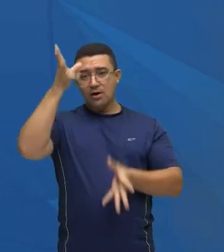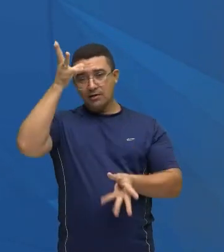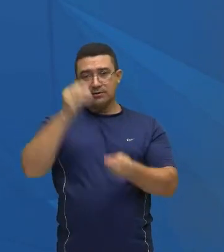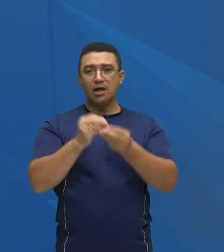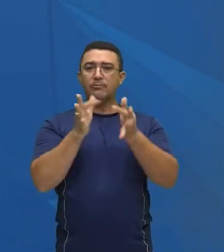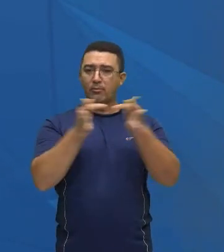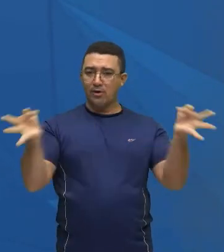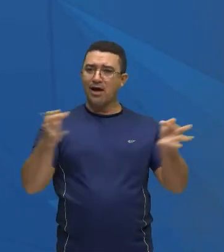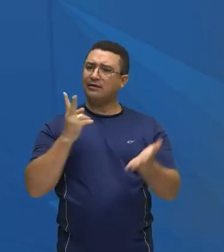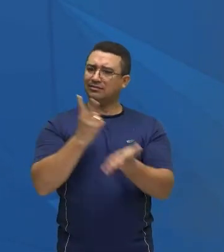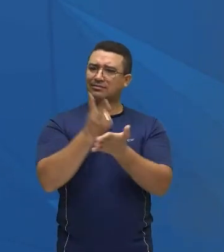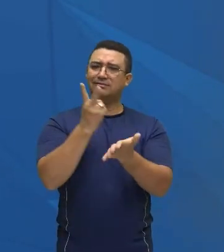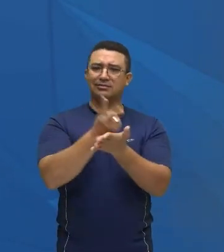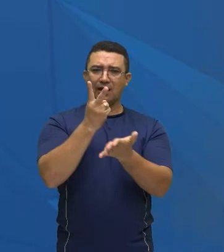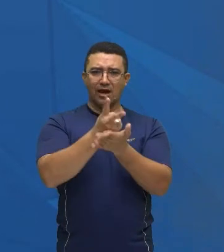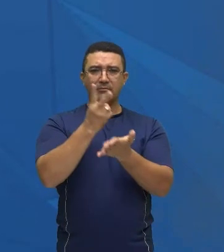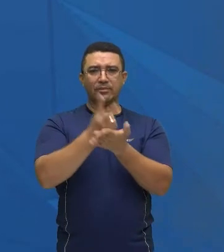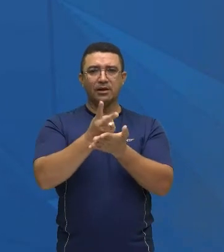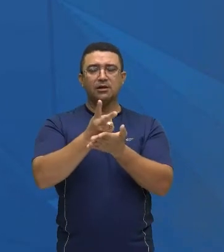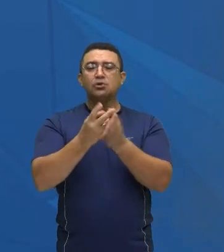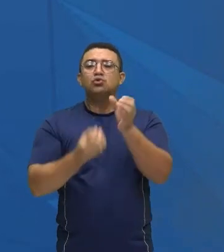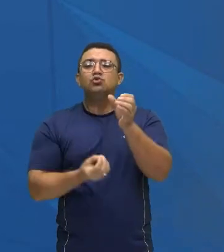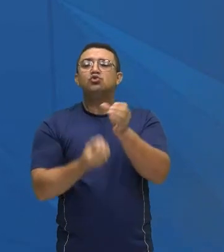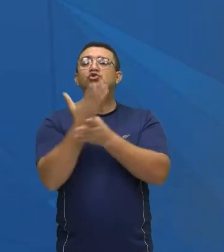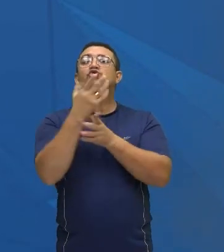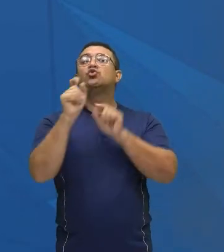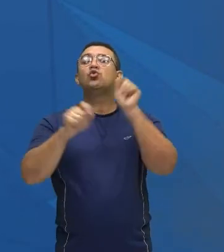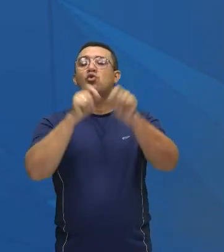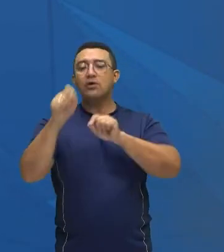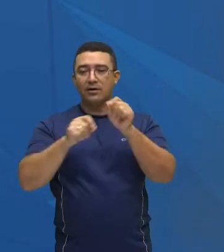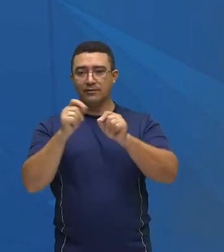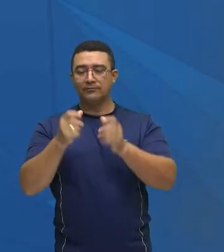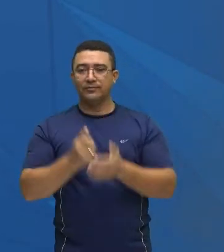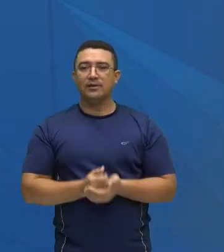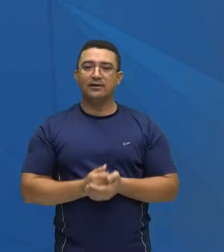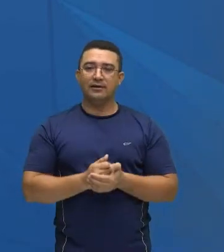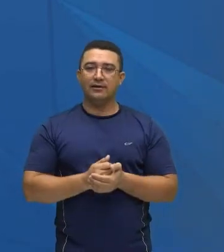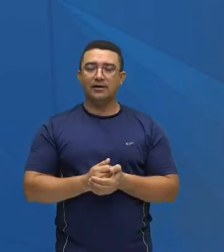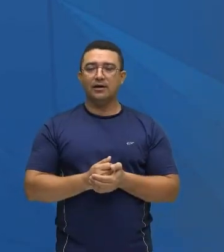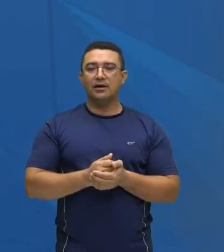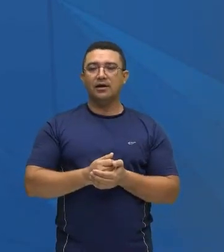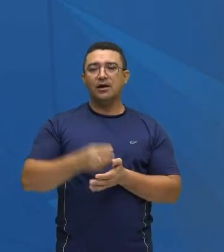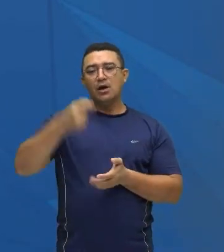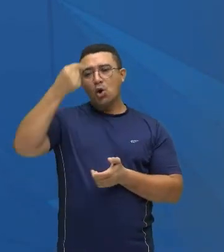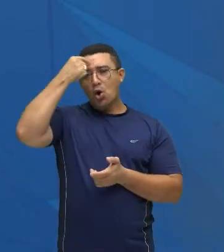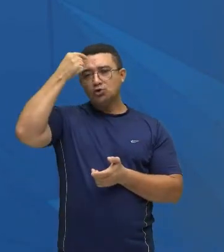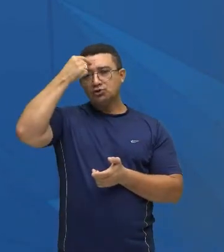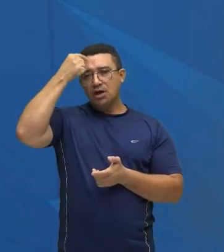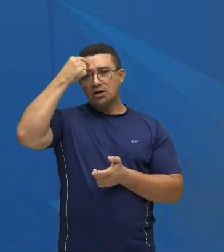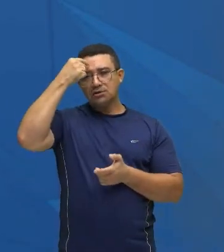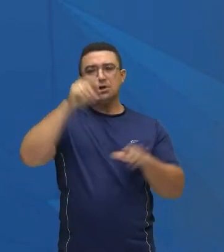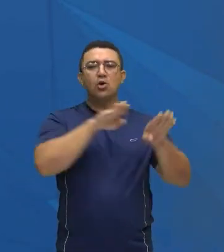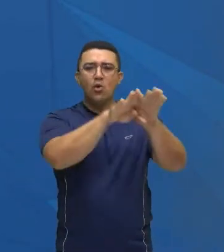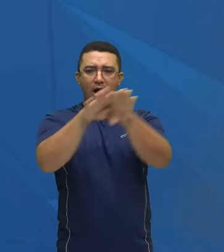eles normalmente, né, eles são de origem ali do senso comum, né, e aí não tem, muitas vezes